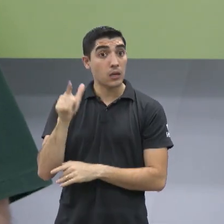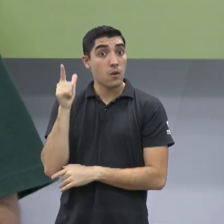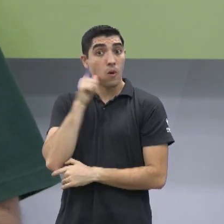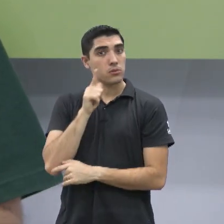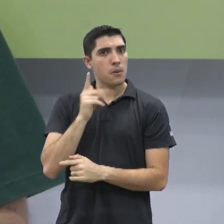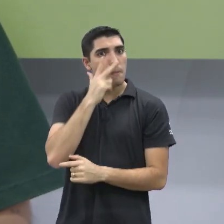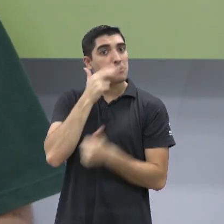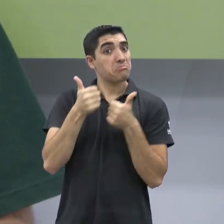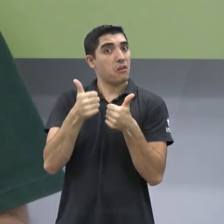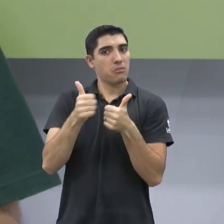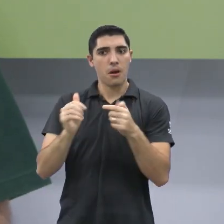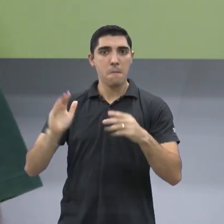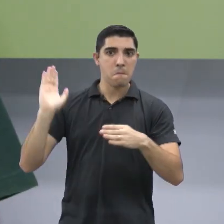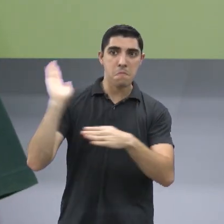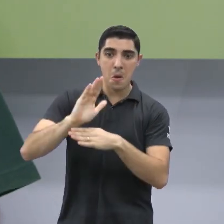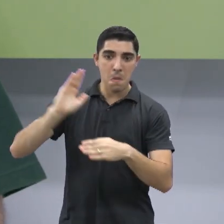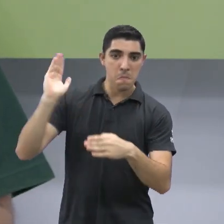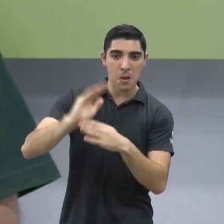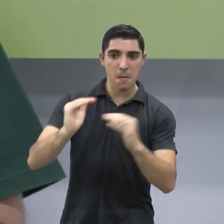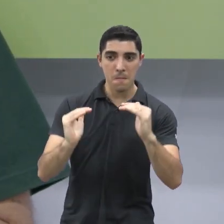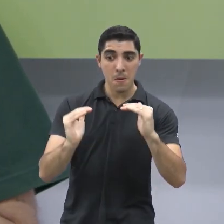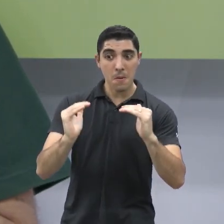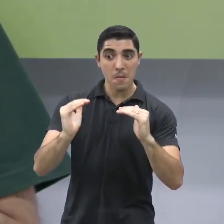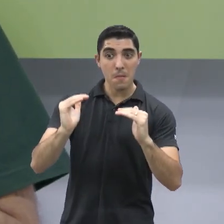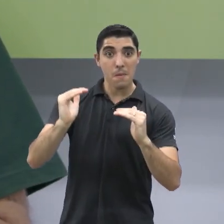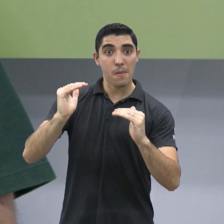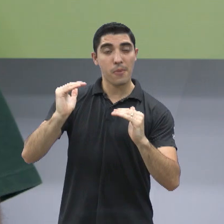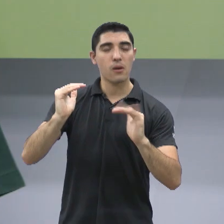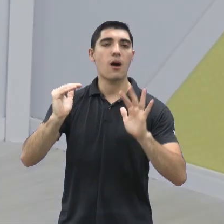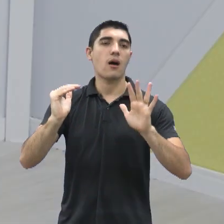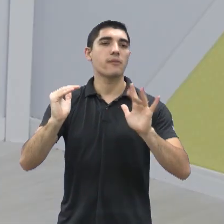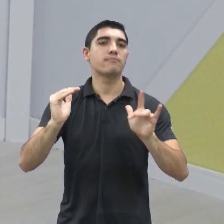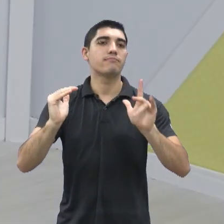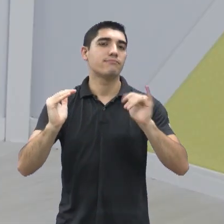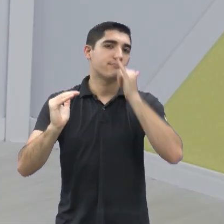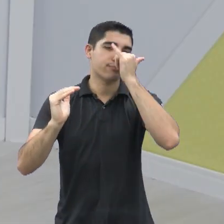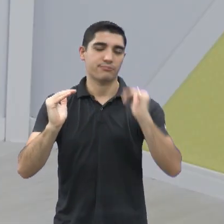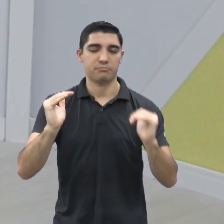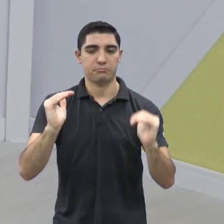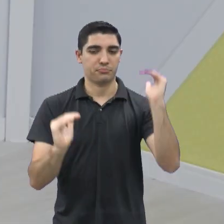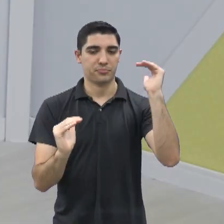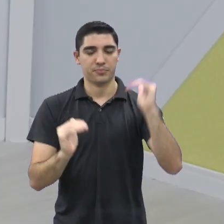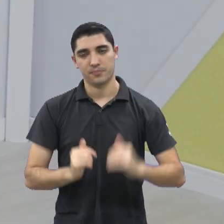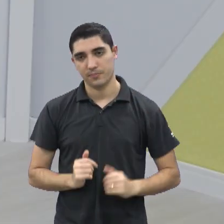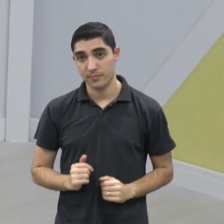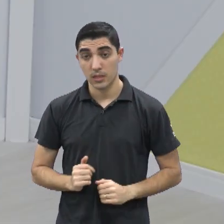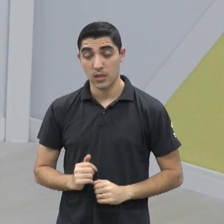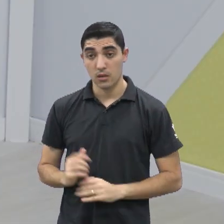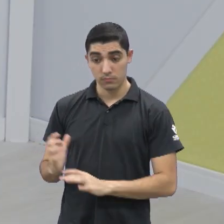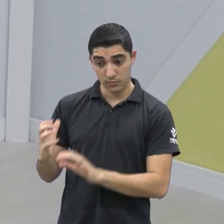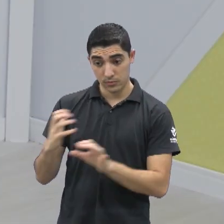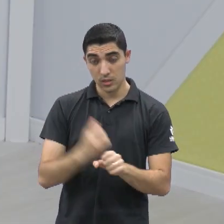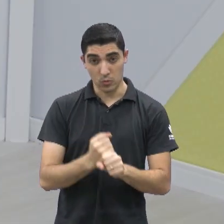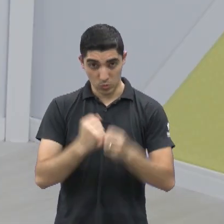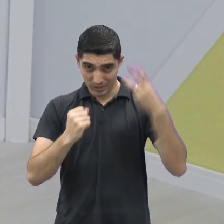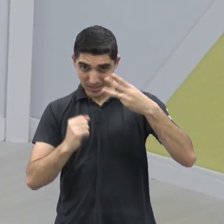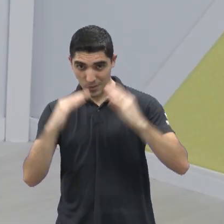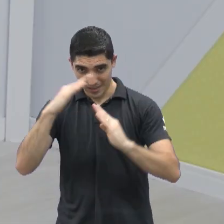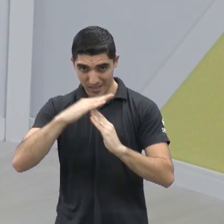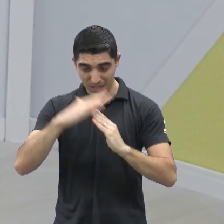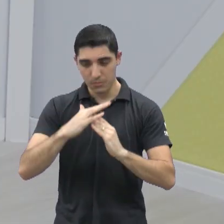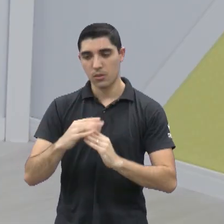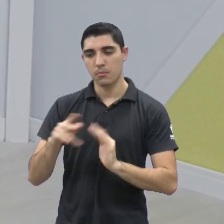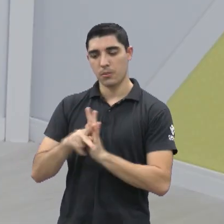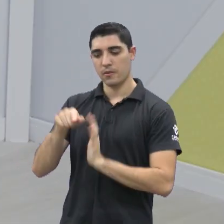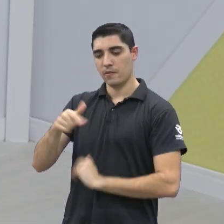para o tie-break, mas o Suzano acabou fechando o jogo em 3-1. Terceiro set, 25-12 para a equipe do Suzano.